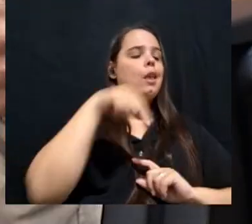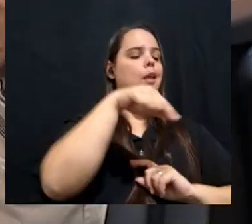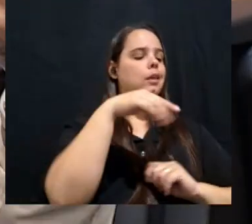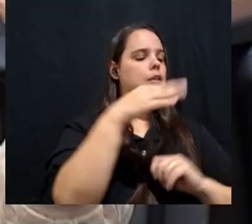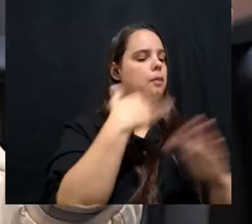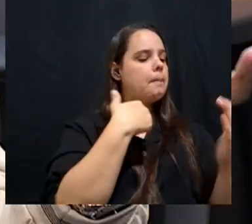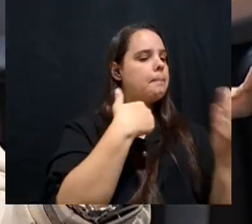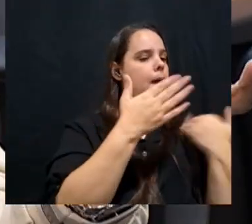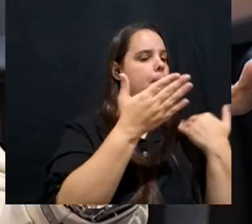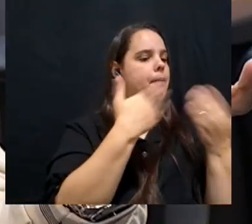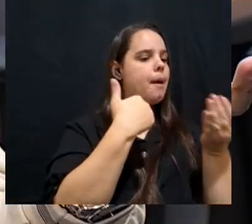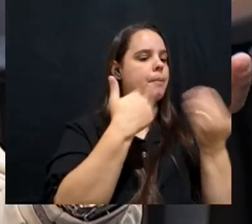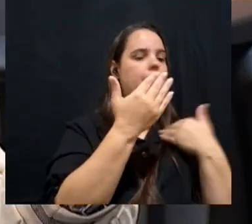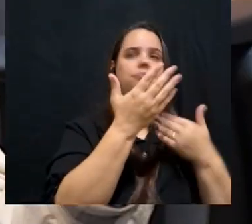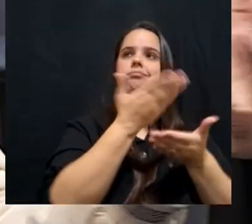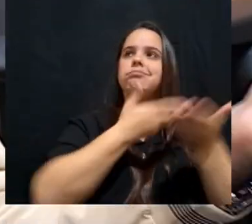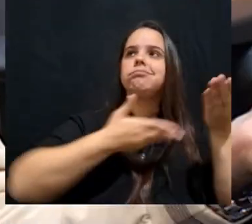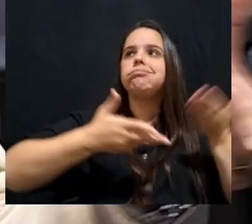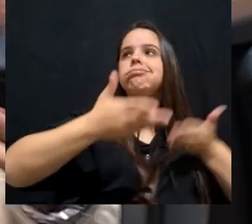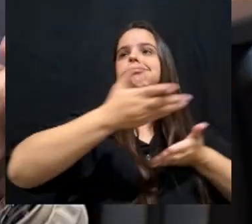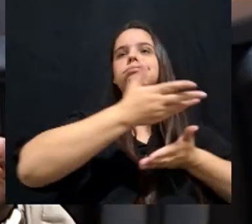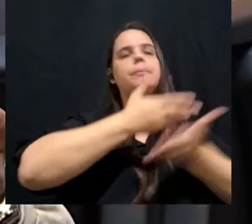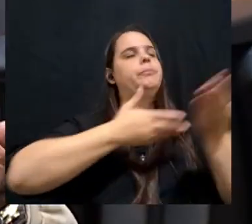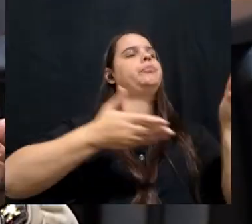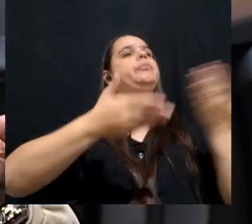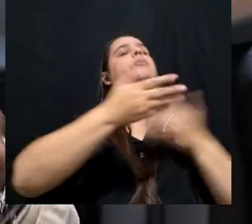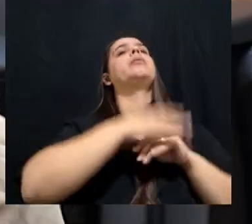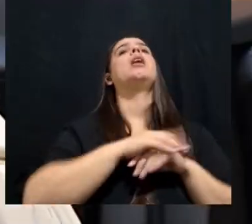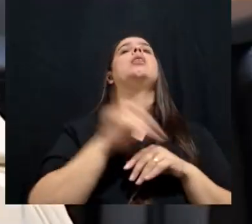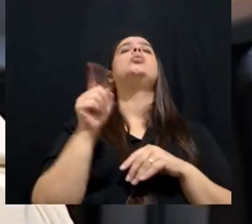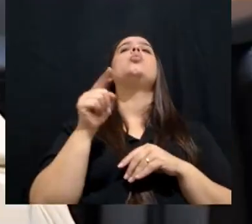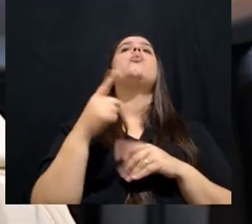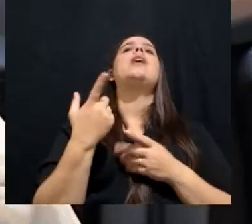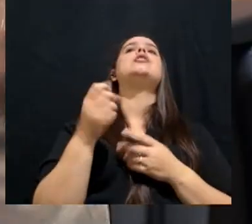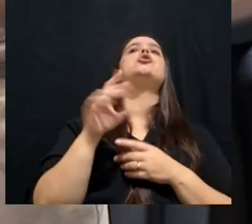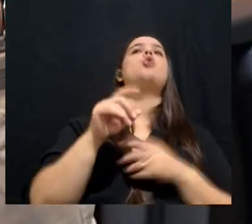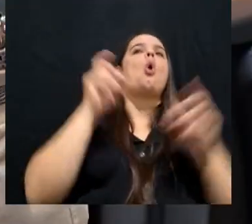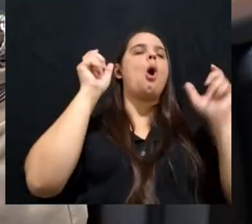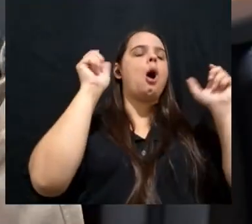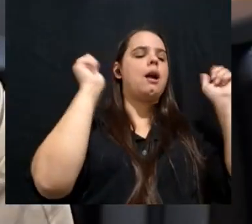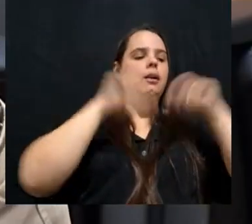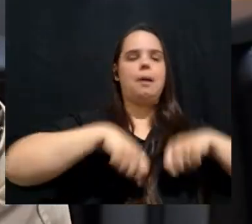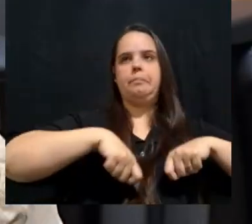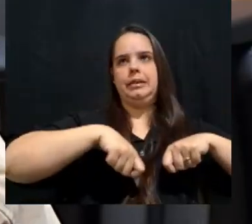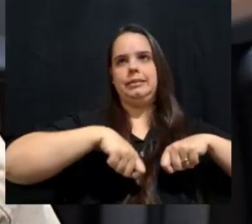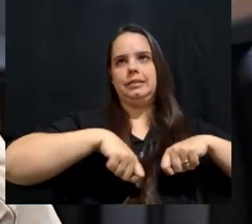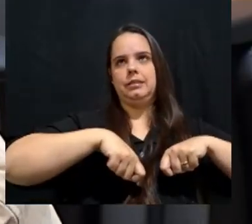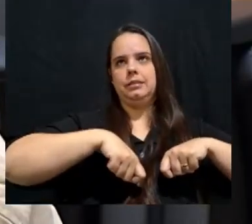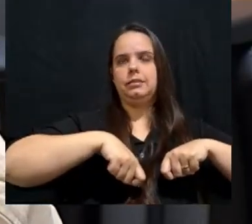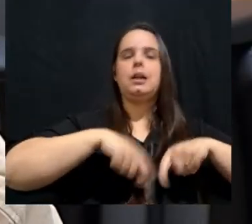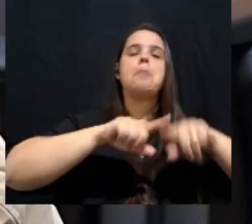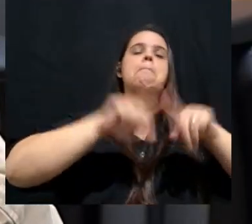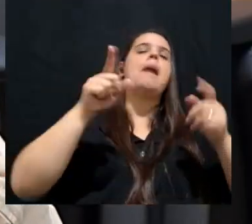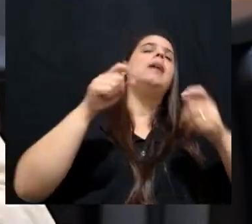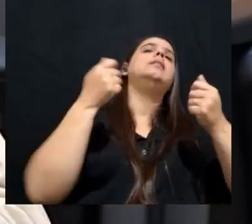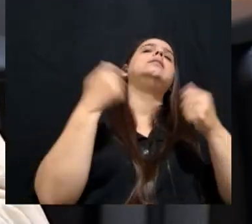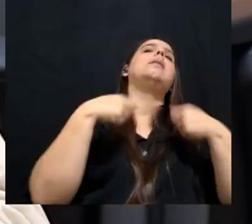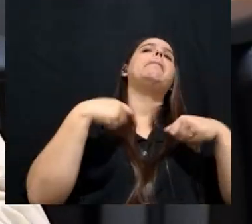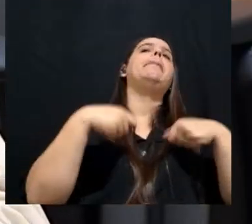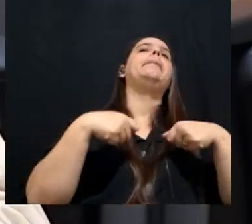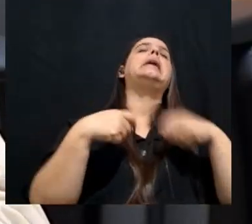apenas o princípio, né, que é de capacitação, de um novo recomeço, mas também de ter